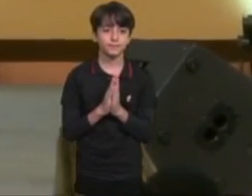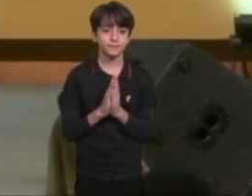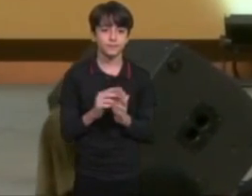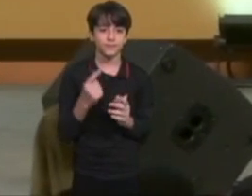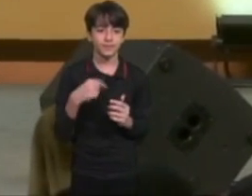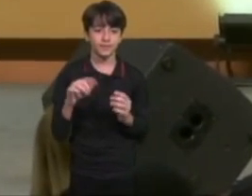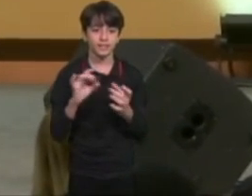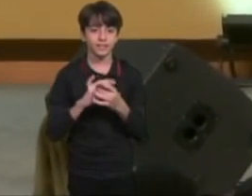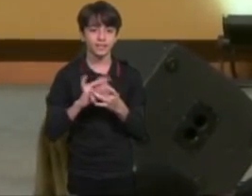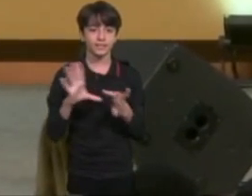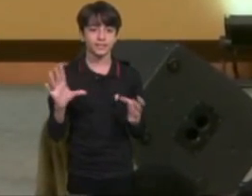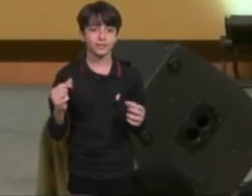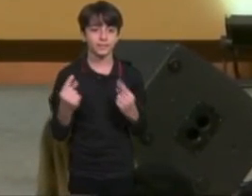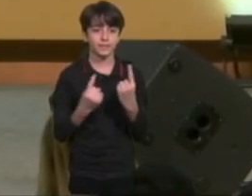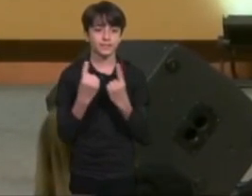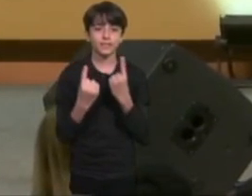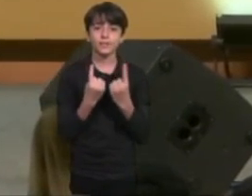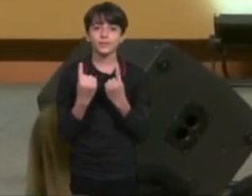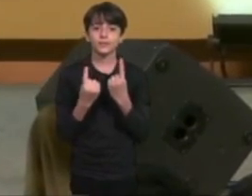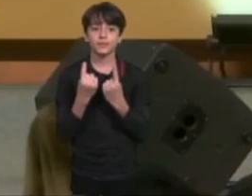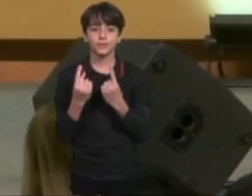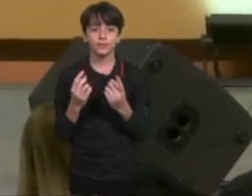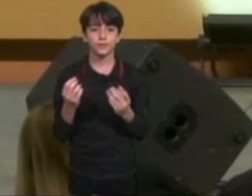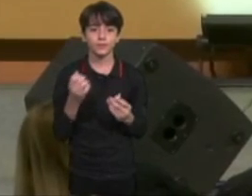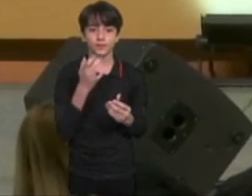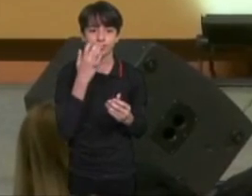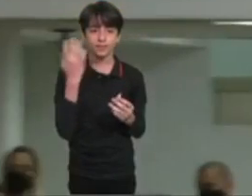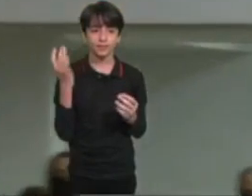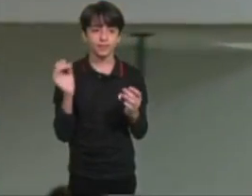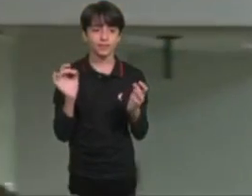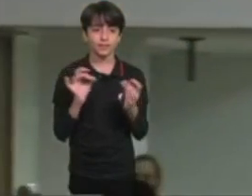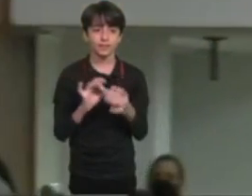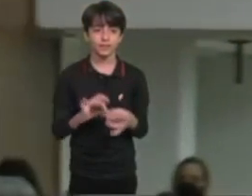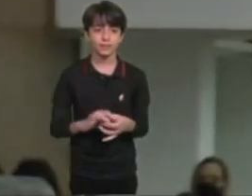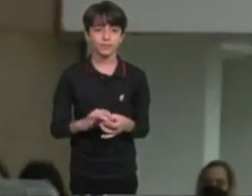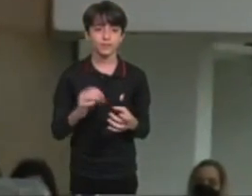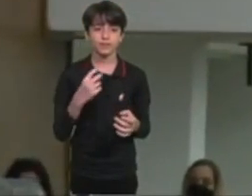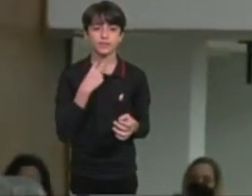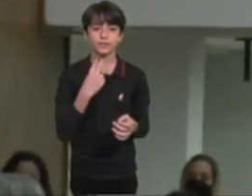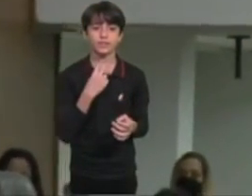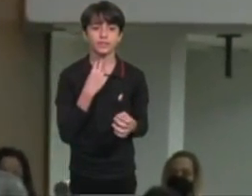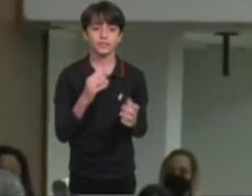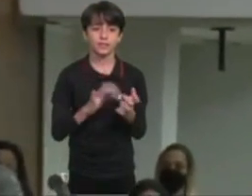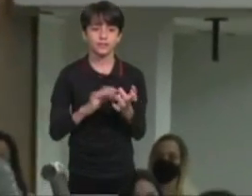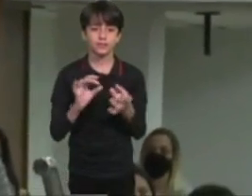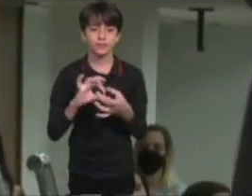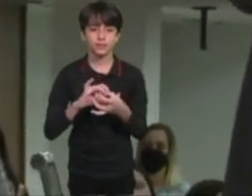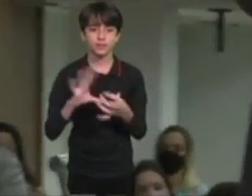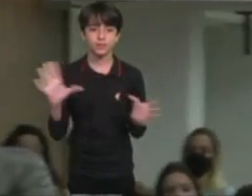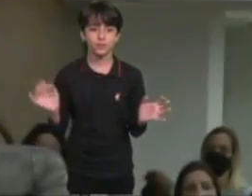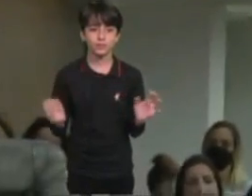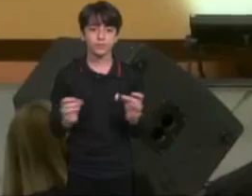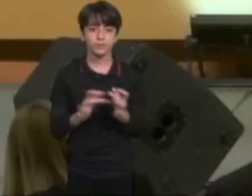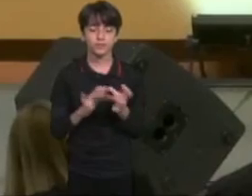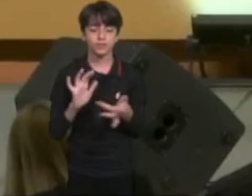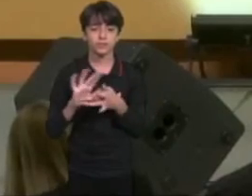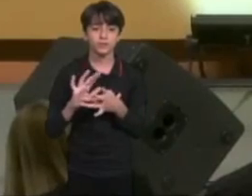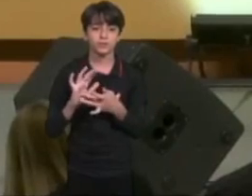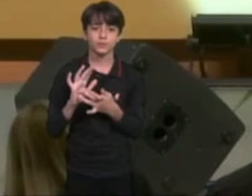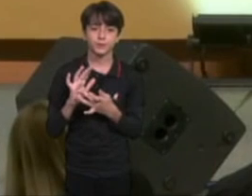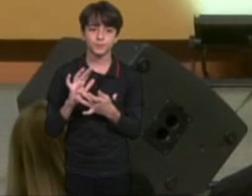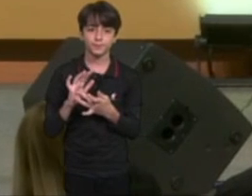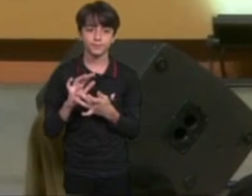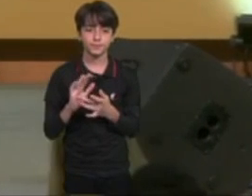tá livre para sair do seu lugar ninguém pode segurar aí você tá livre em nome de Jesus eu vou orar por essas pessoas que estão aqui